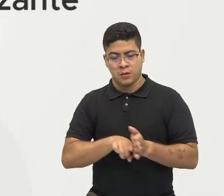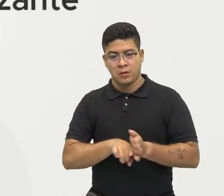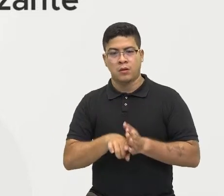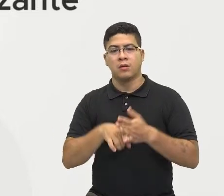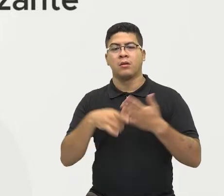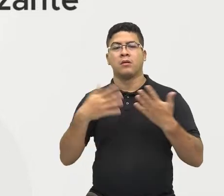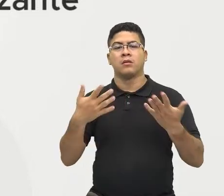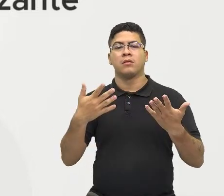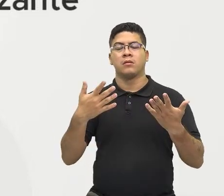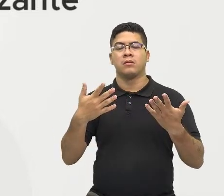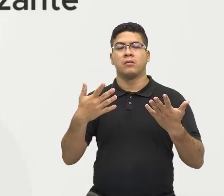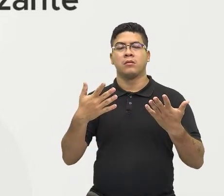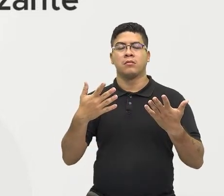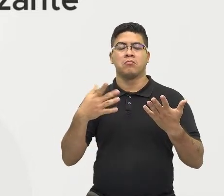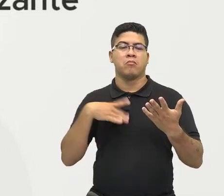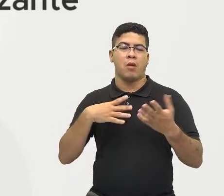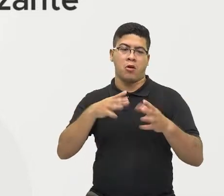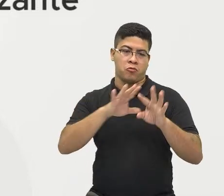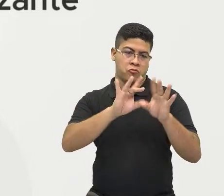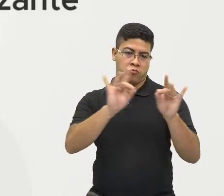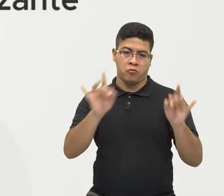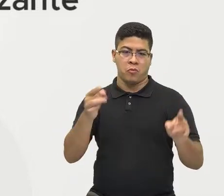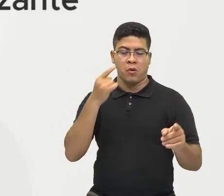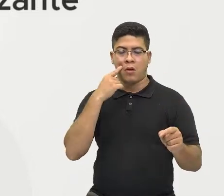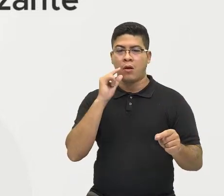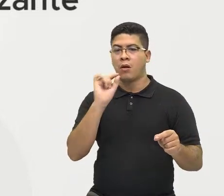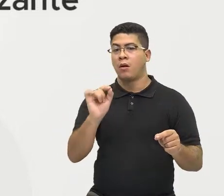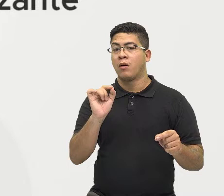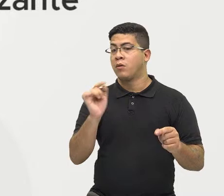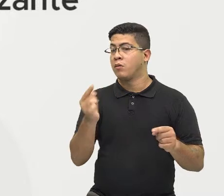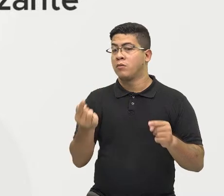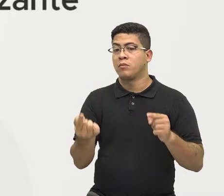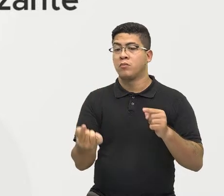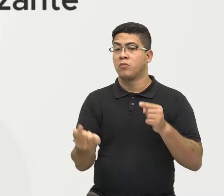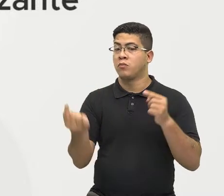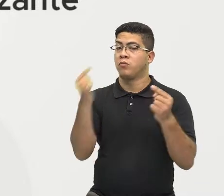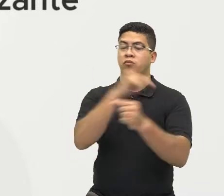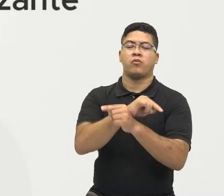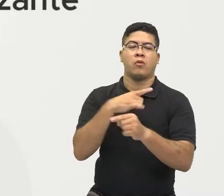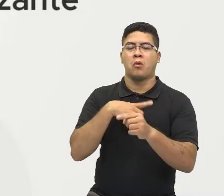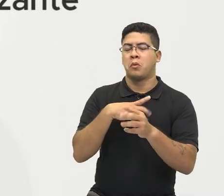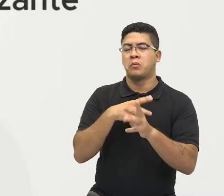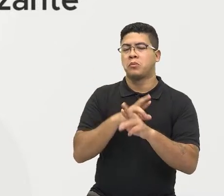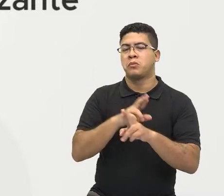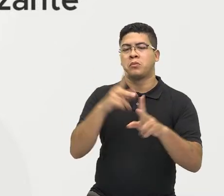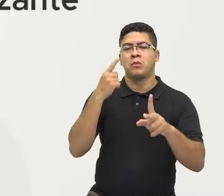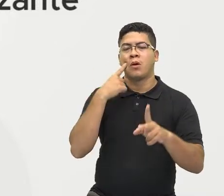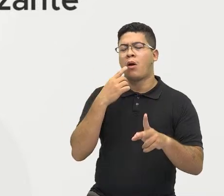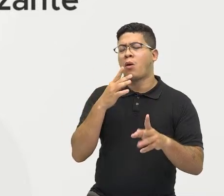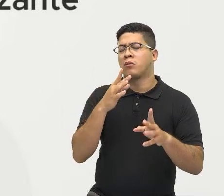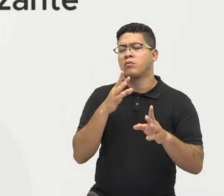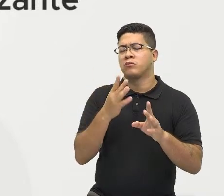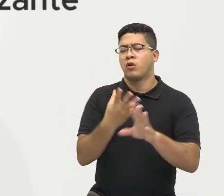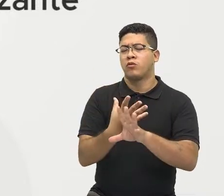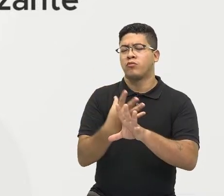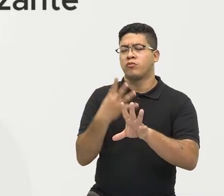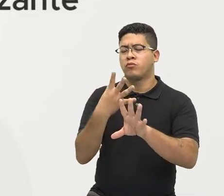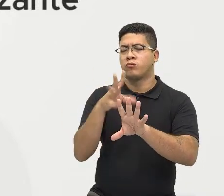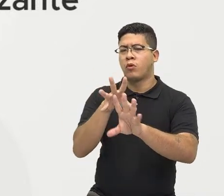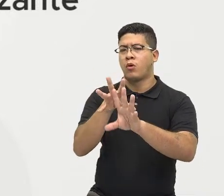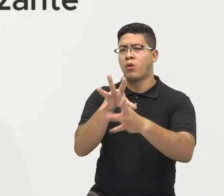viva, em oposição a meras imitações